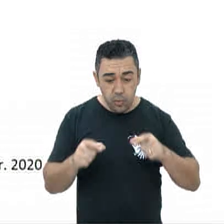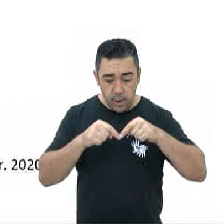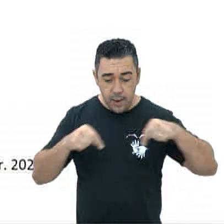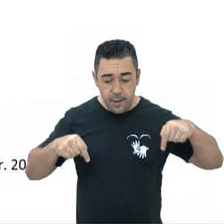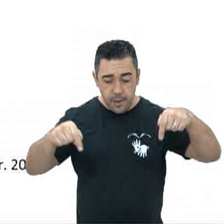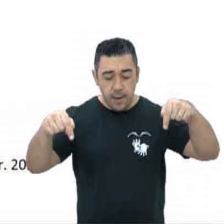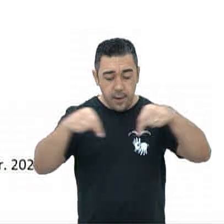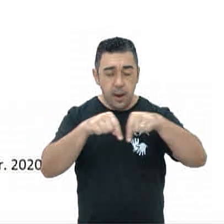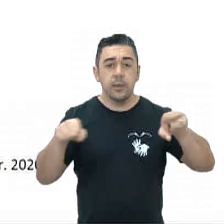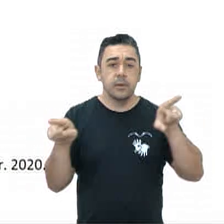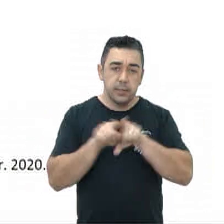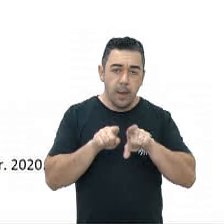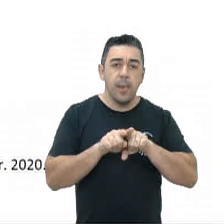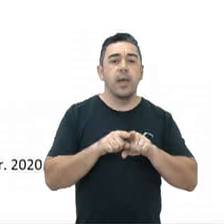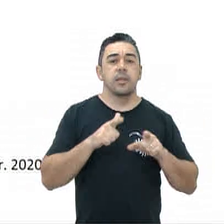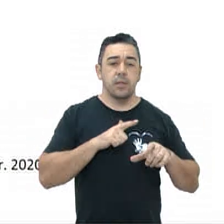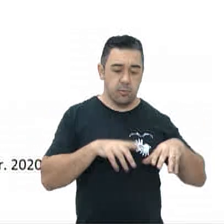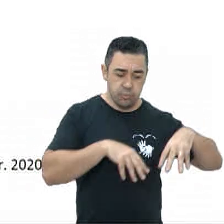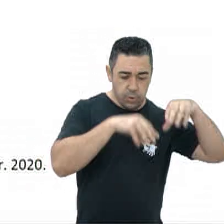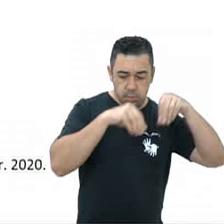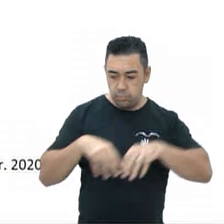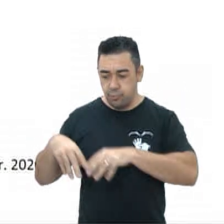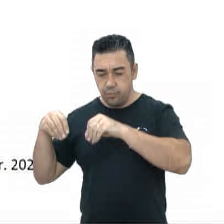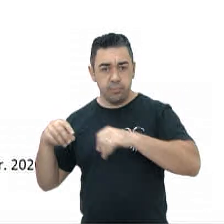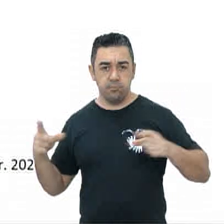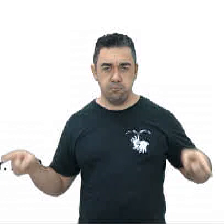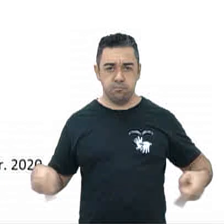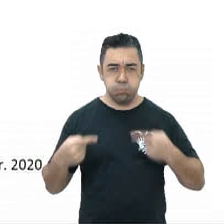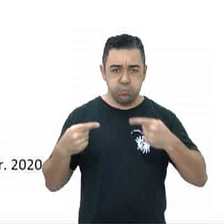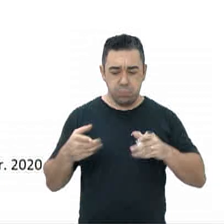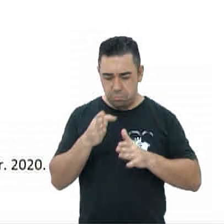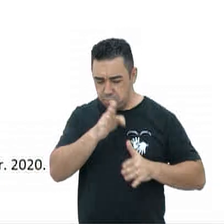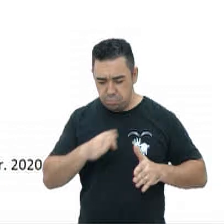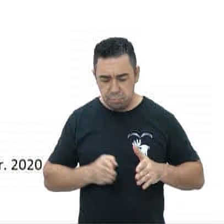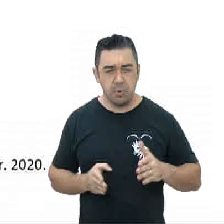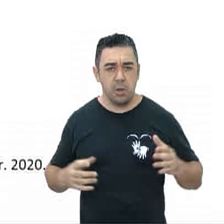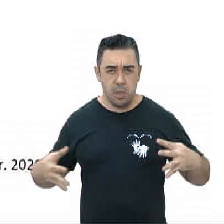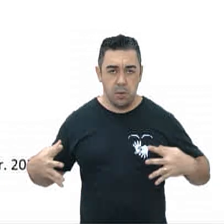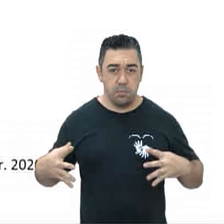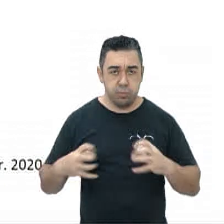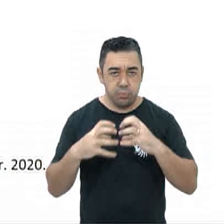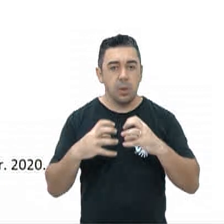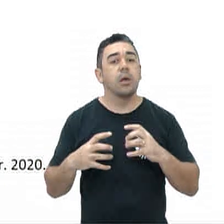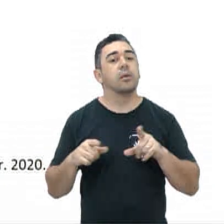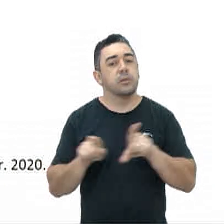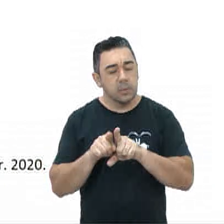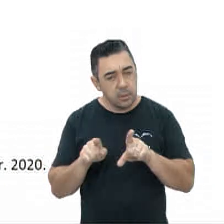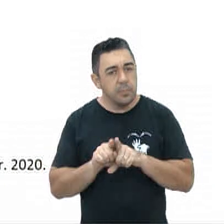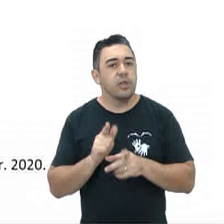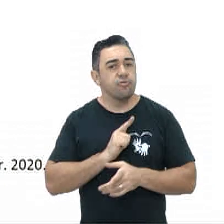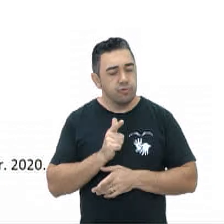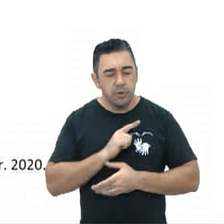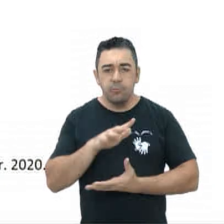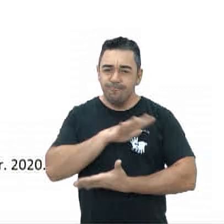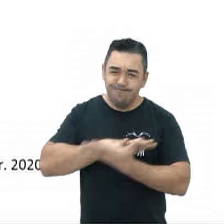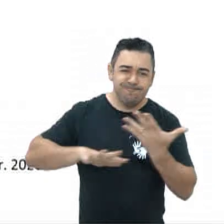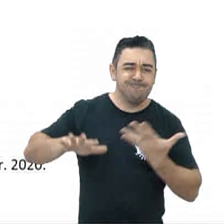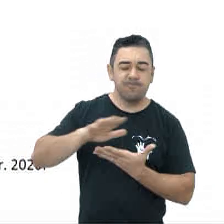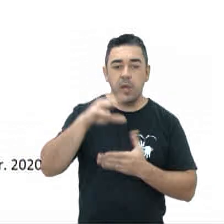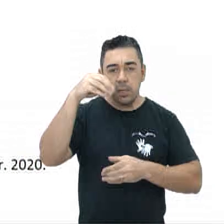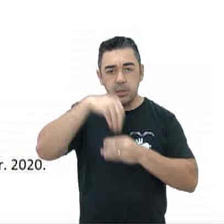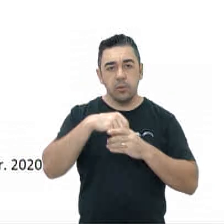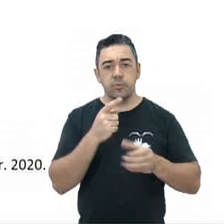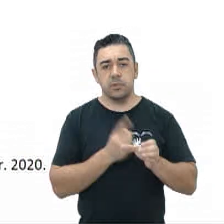as questões entre os próprios senhores feudais por disputa de feudo, né? E tudo mais. Então, tudo isso daí envolvia um grande